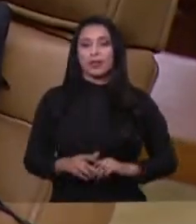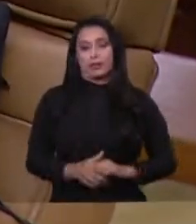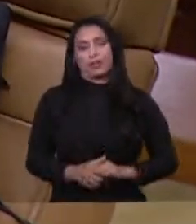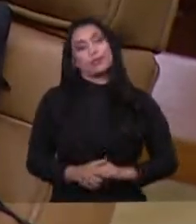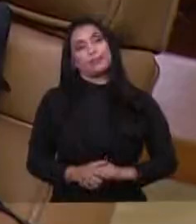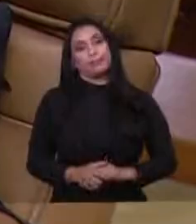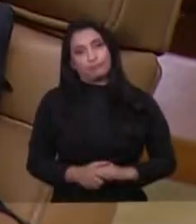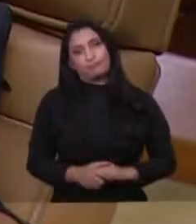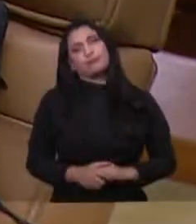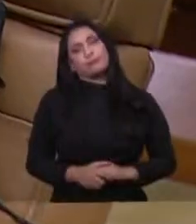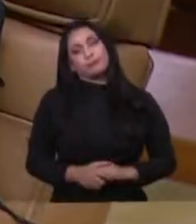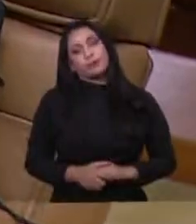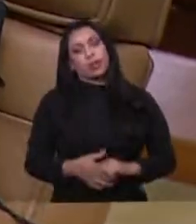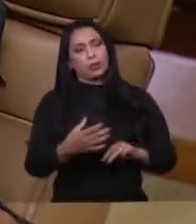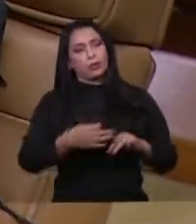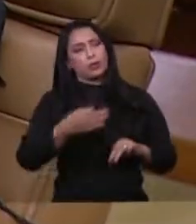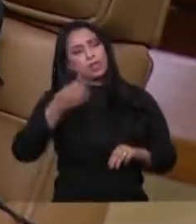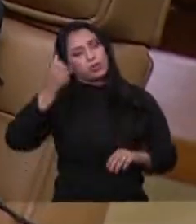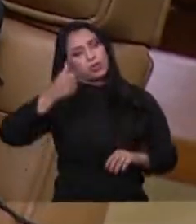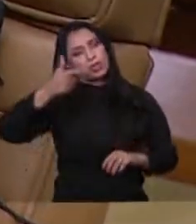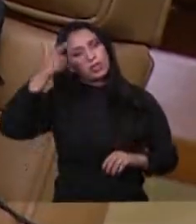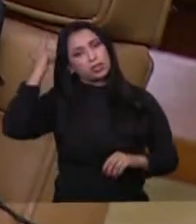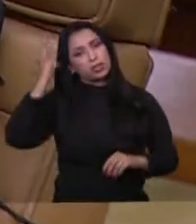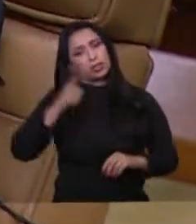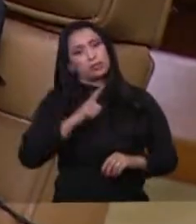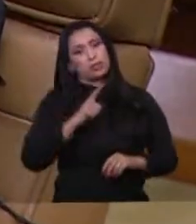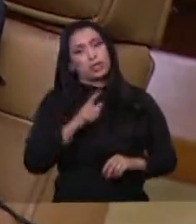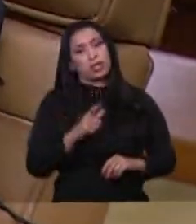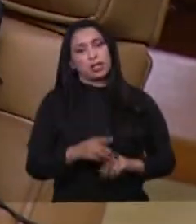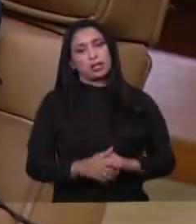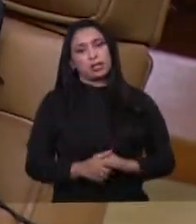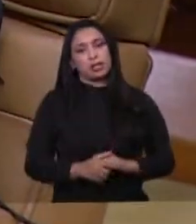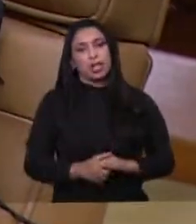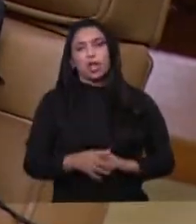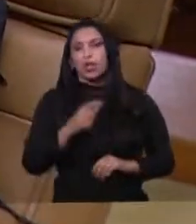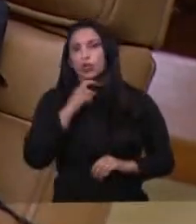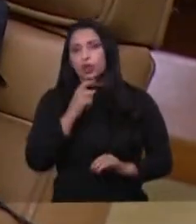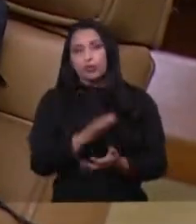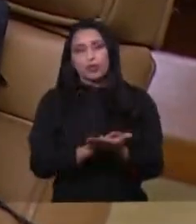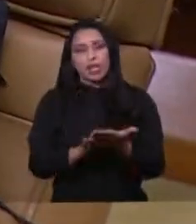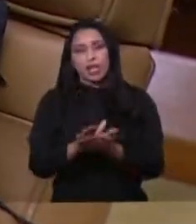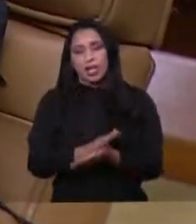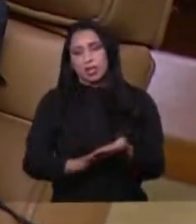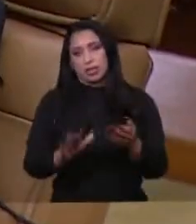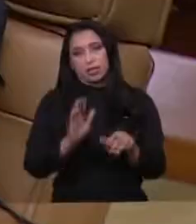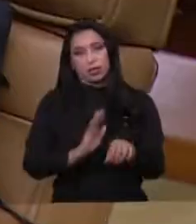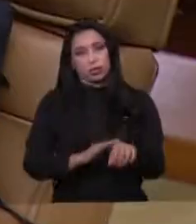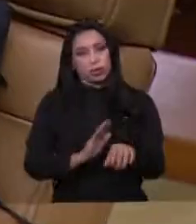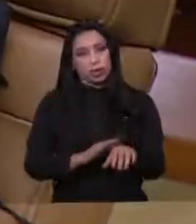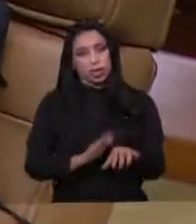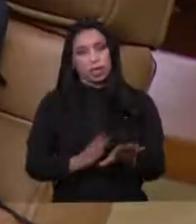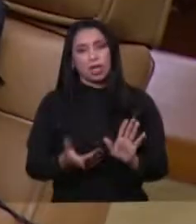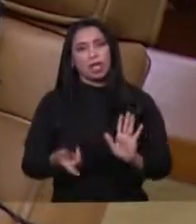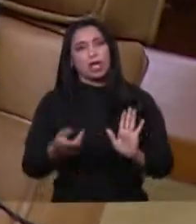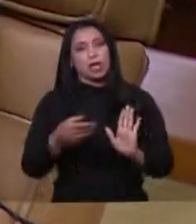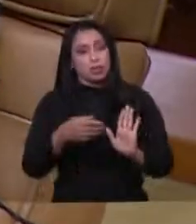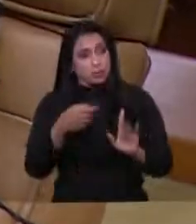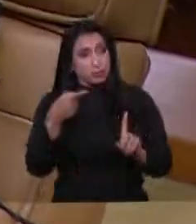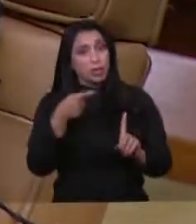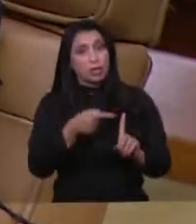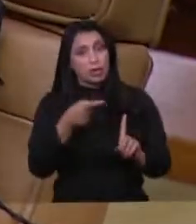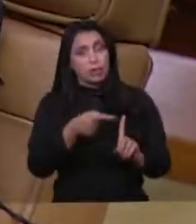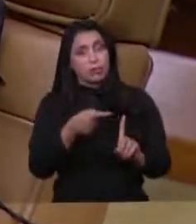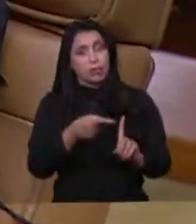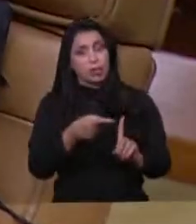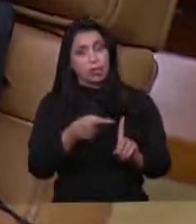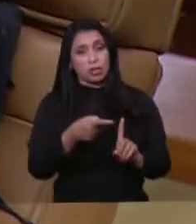Consecutariamente, o ministro Alexandre de Moraes, ele não deixou nenhuma dúvida sobre a autoria e a materialidade. No